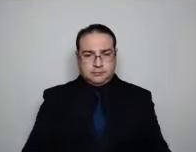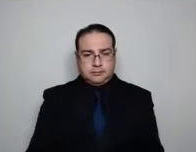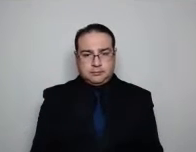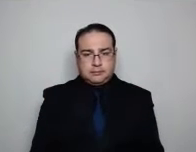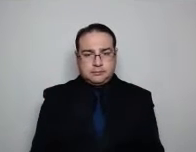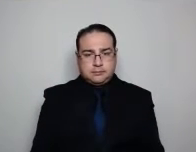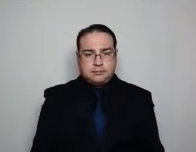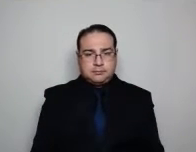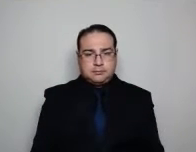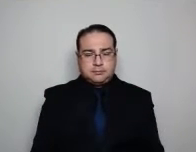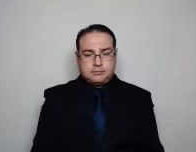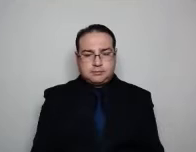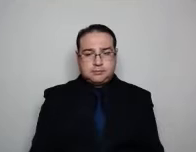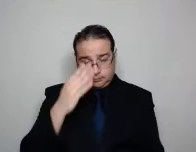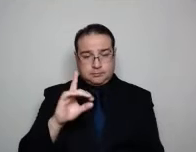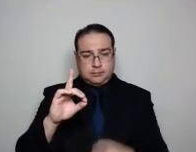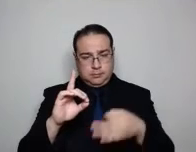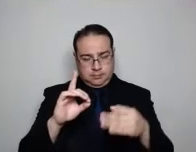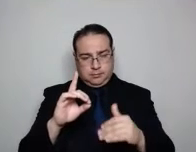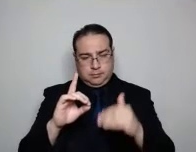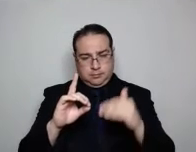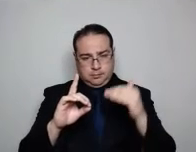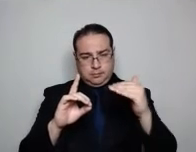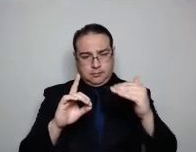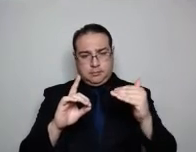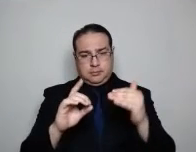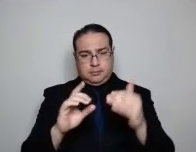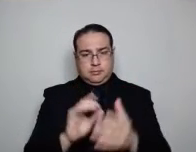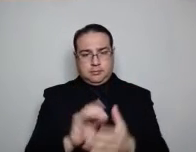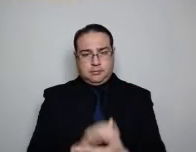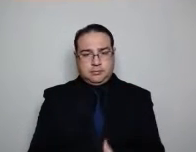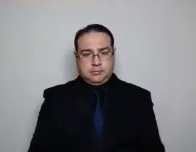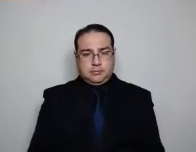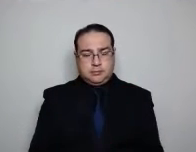Pela empresa Paiva e Rodrigues Hospitalar, desembargador Cláudio.